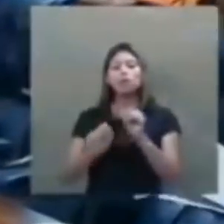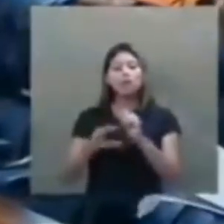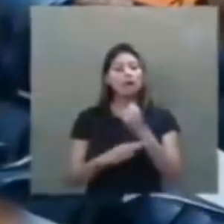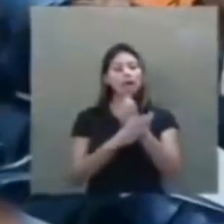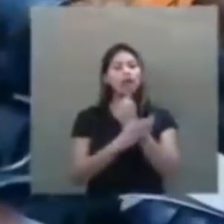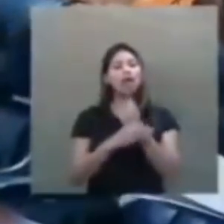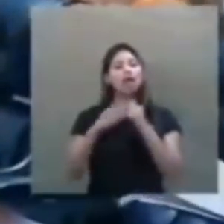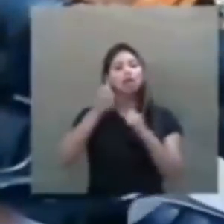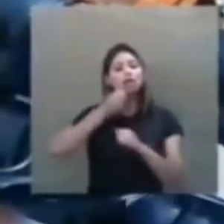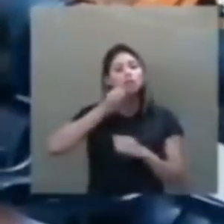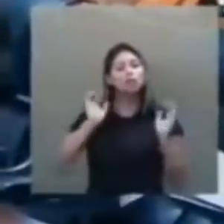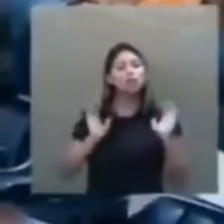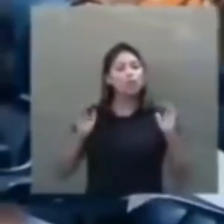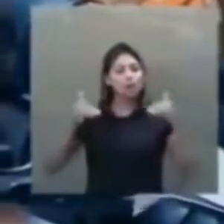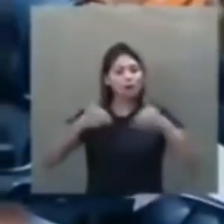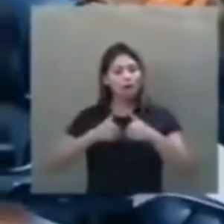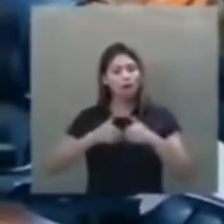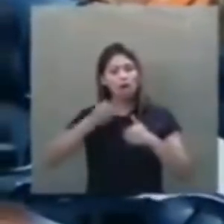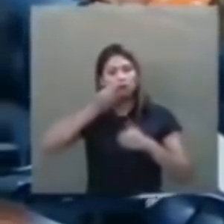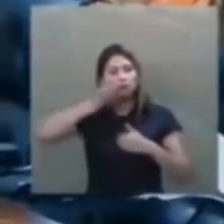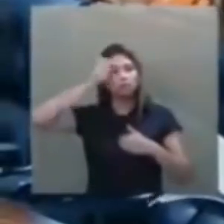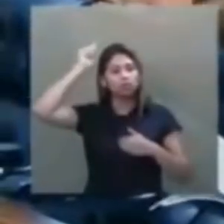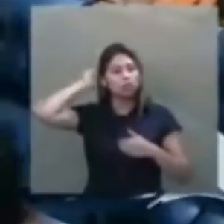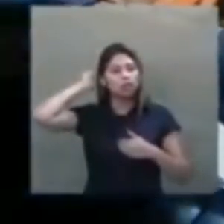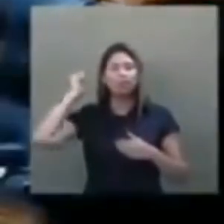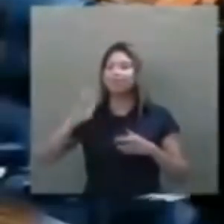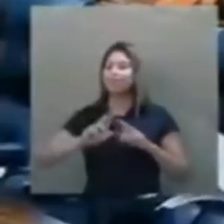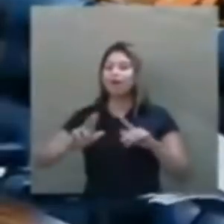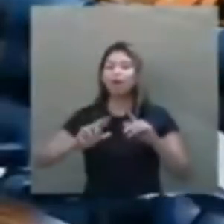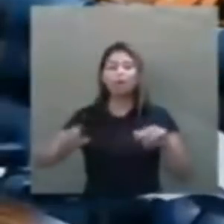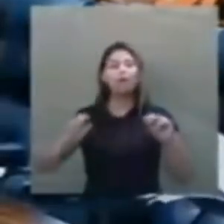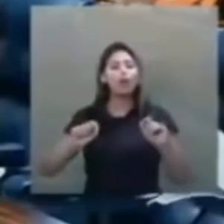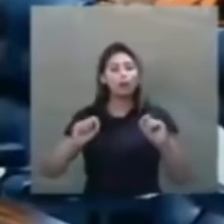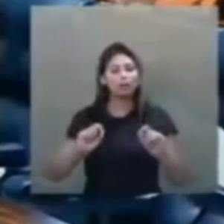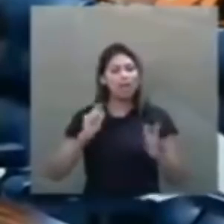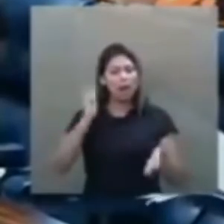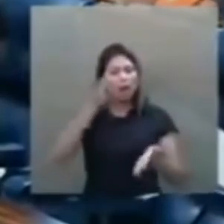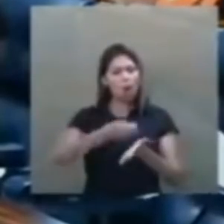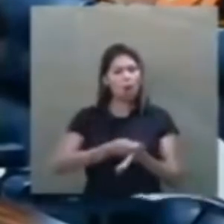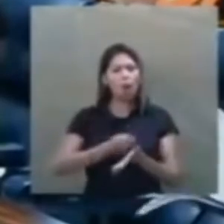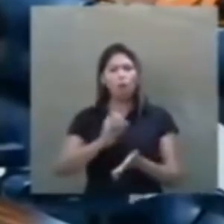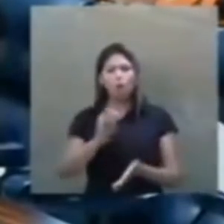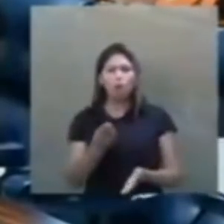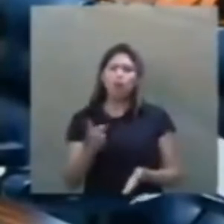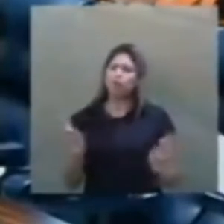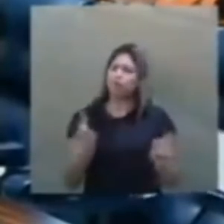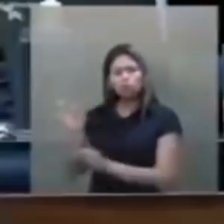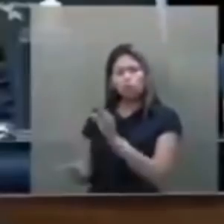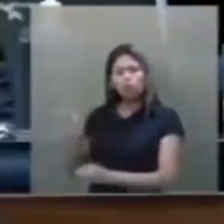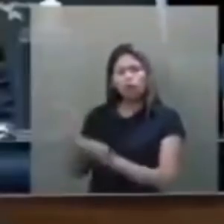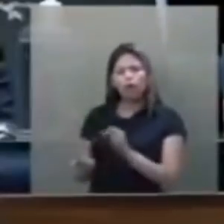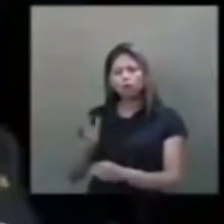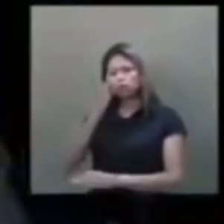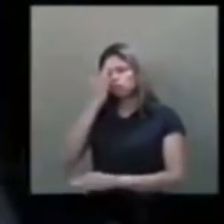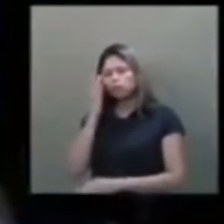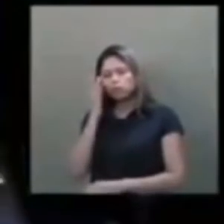se trata absolutamente de condenar, de antecipar qualquer situação, porque não é esse nosso papel.